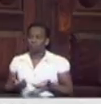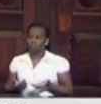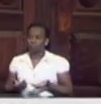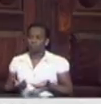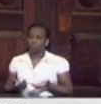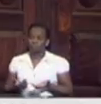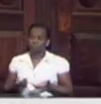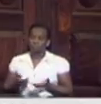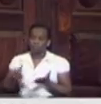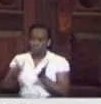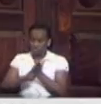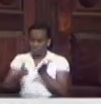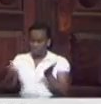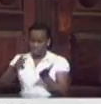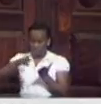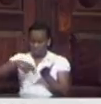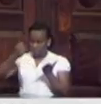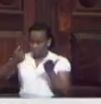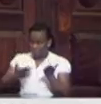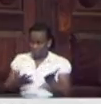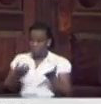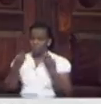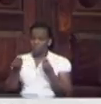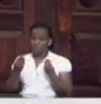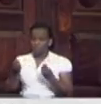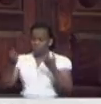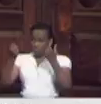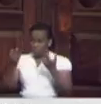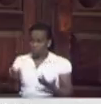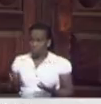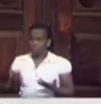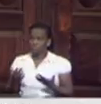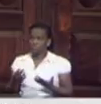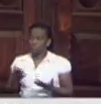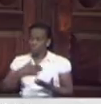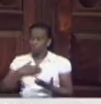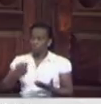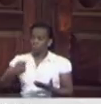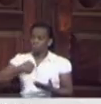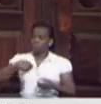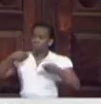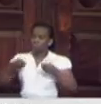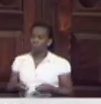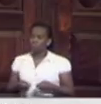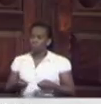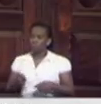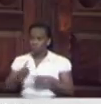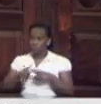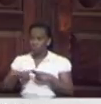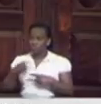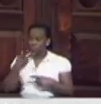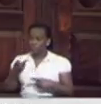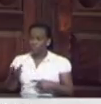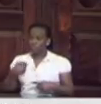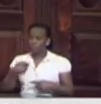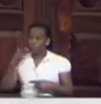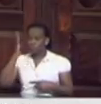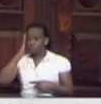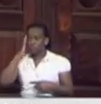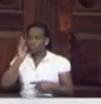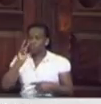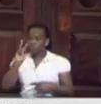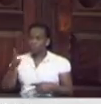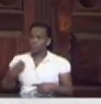o tal artigo para poder me posicionar, porque eu falo daquilo que